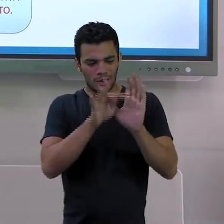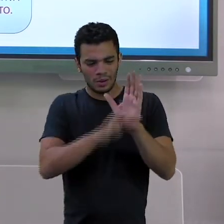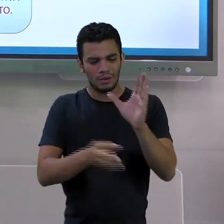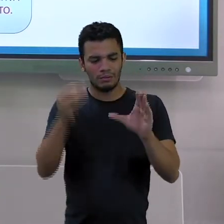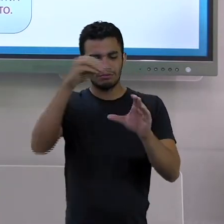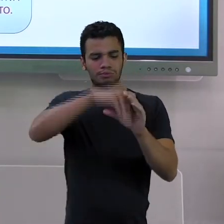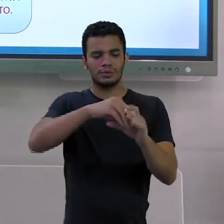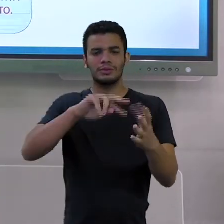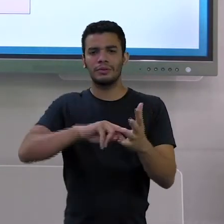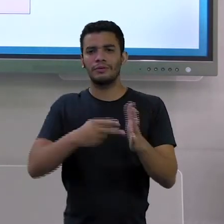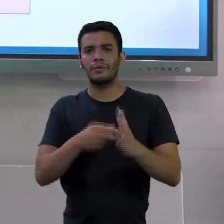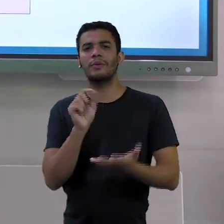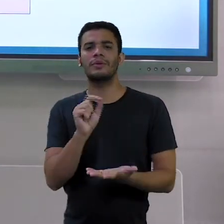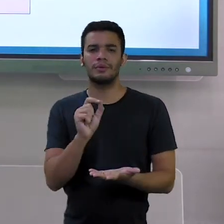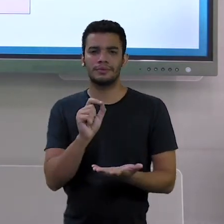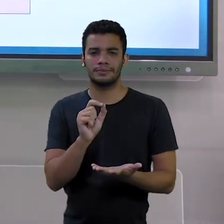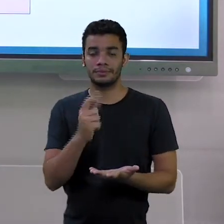mais?